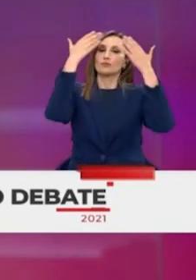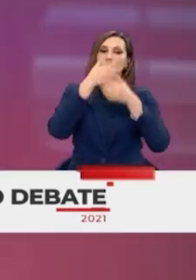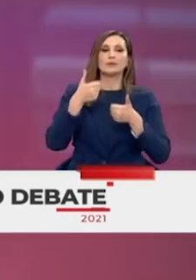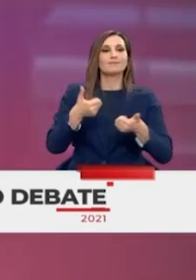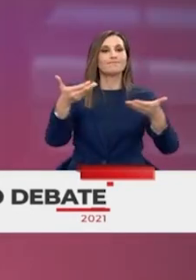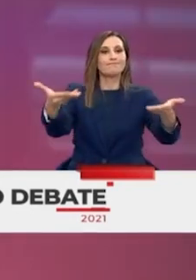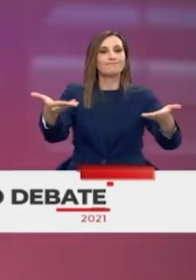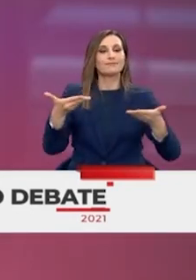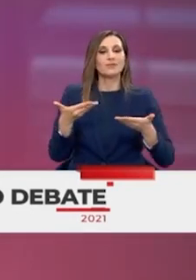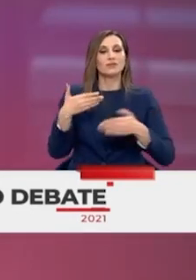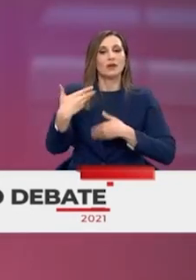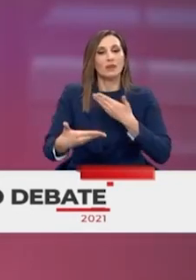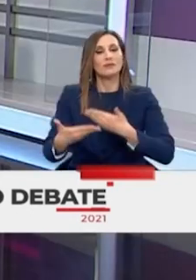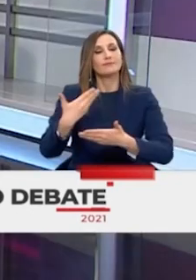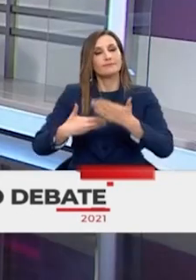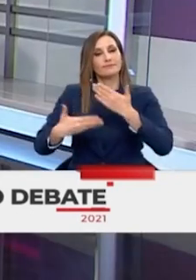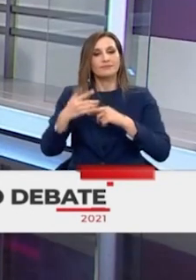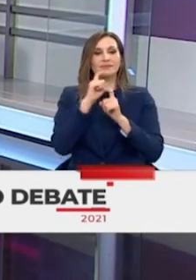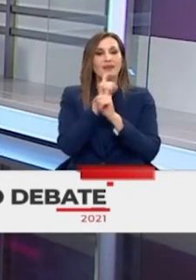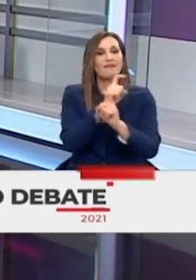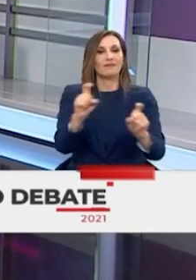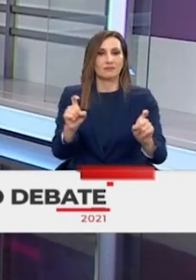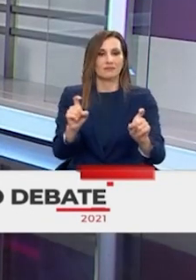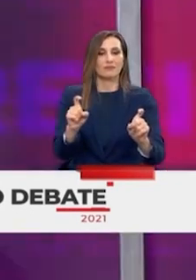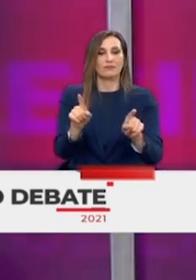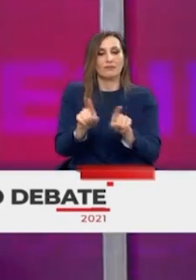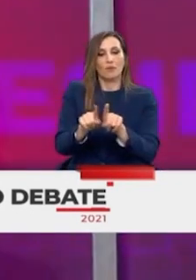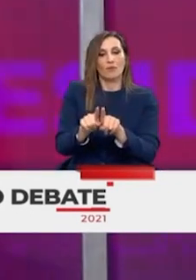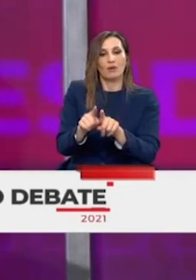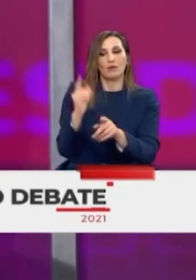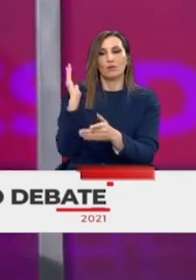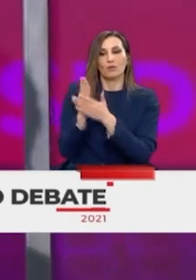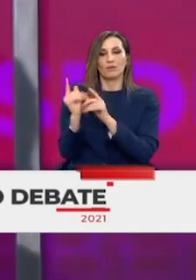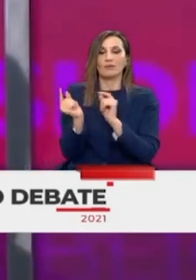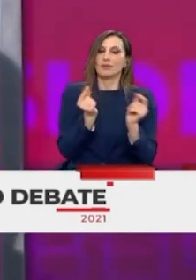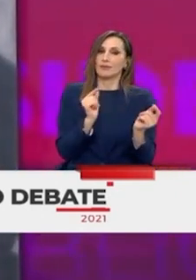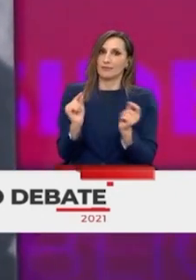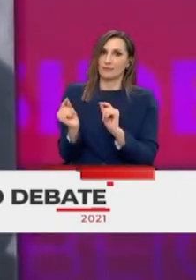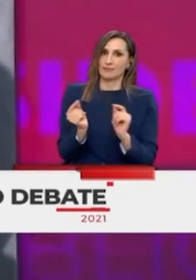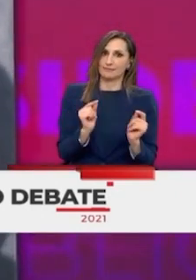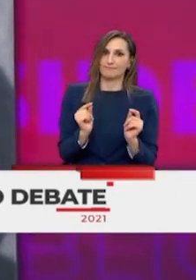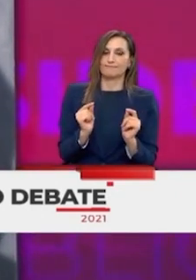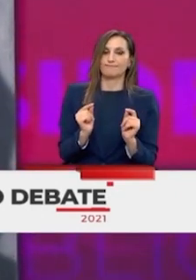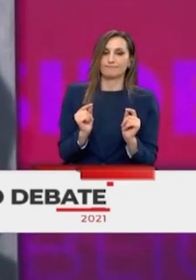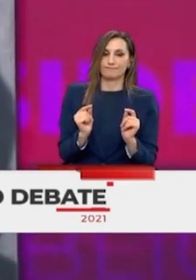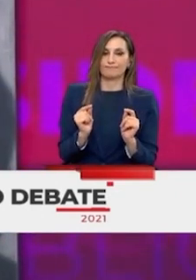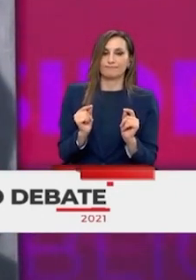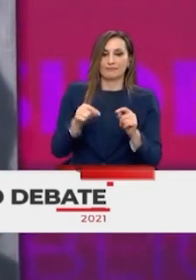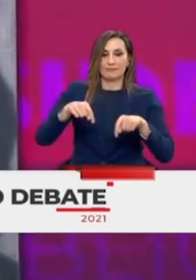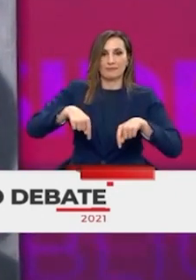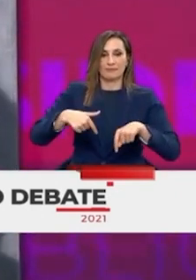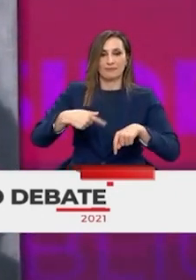muito bem-vindos. Deixem-me, antes de mais, fazer um aviso prévio que fiz precisamente no último debate que tivemos em antena